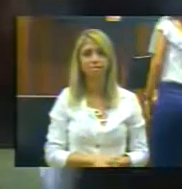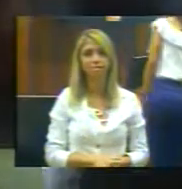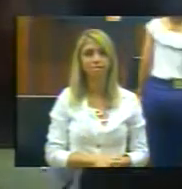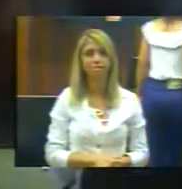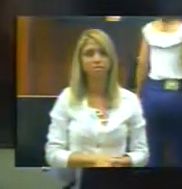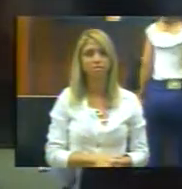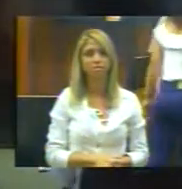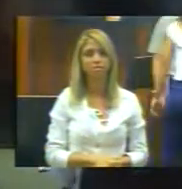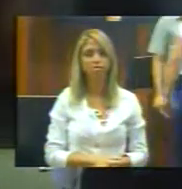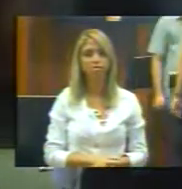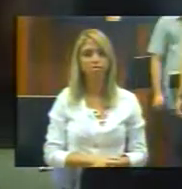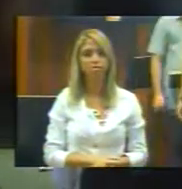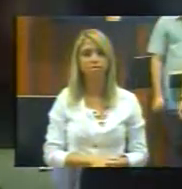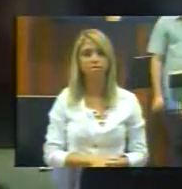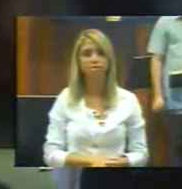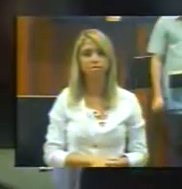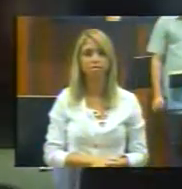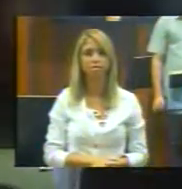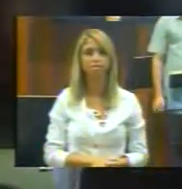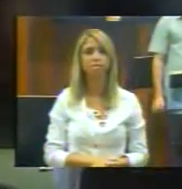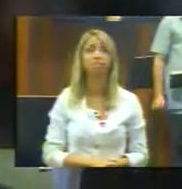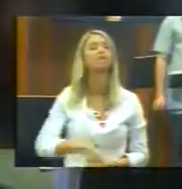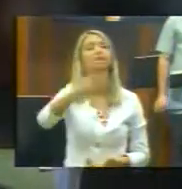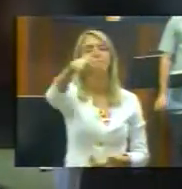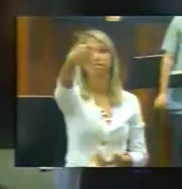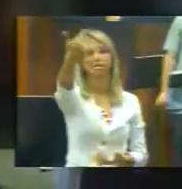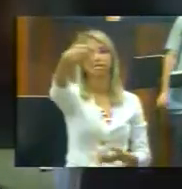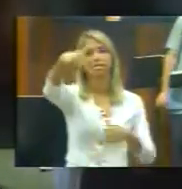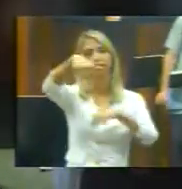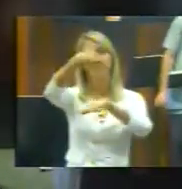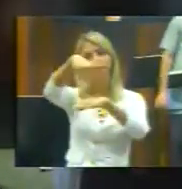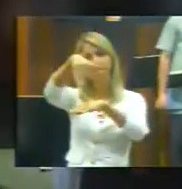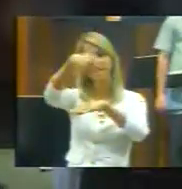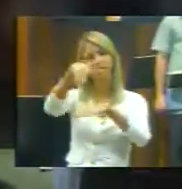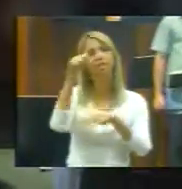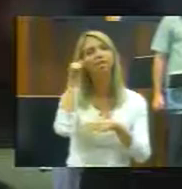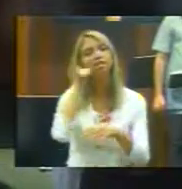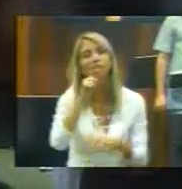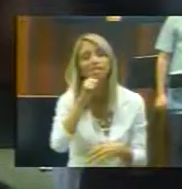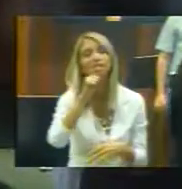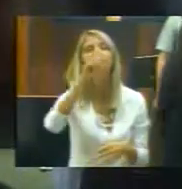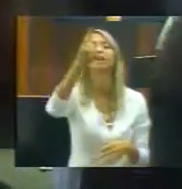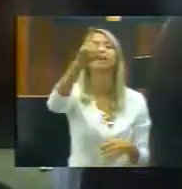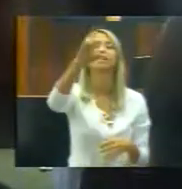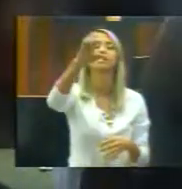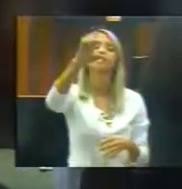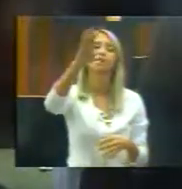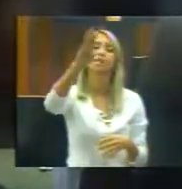E a segunda secretária, Débora da Silva.